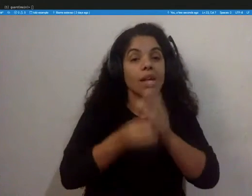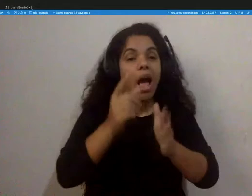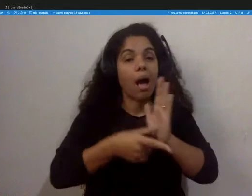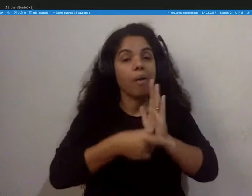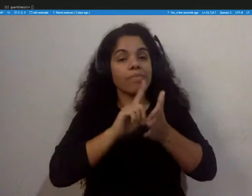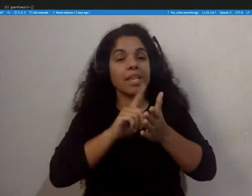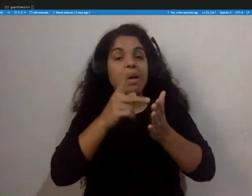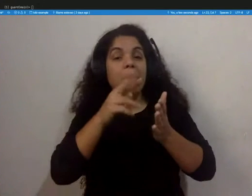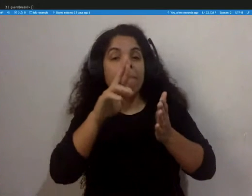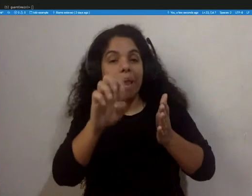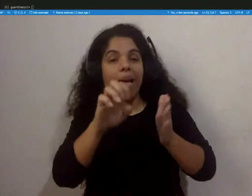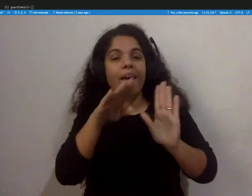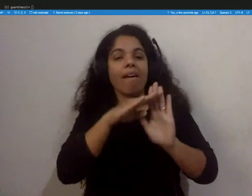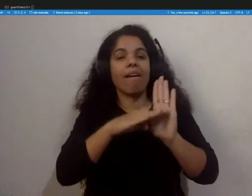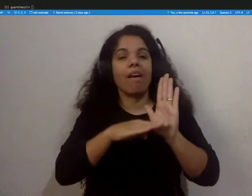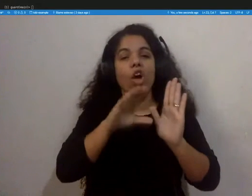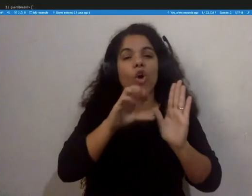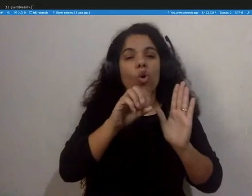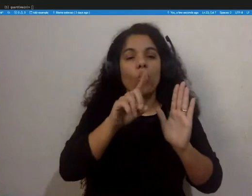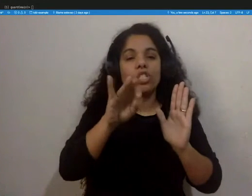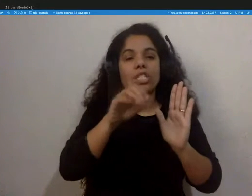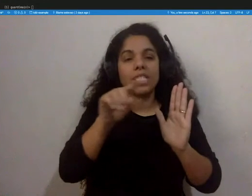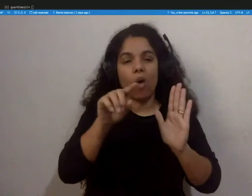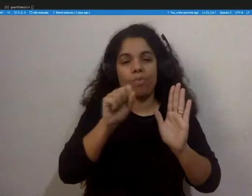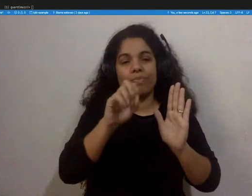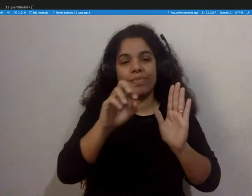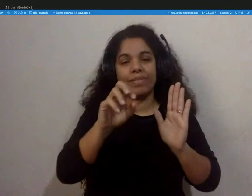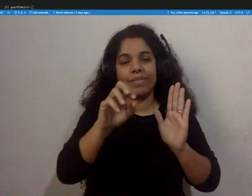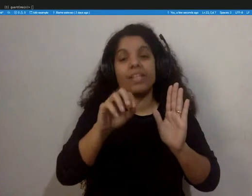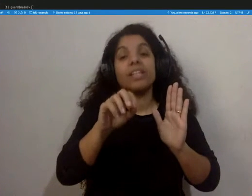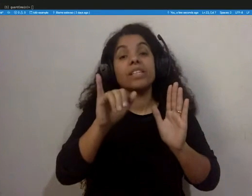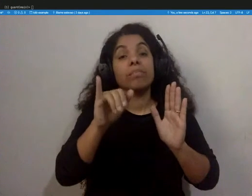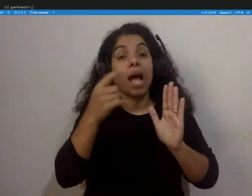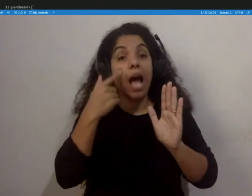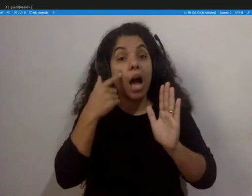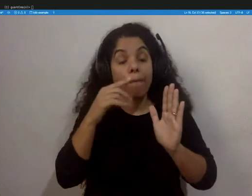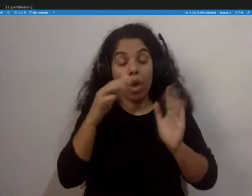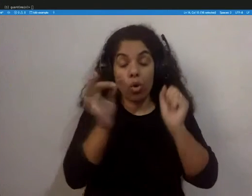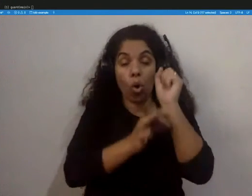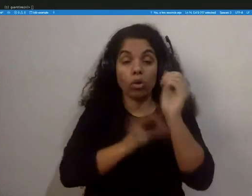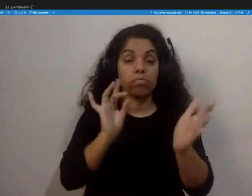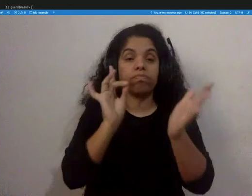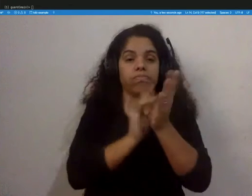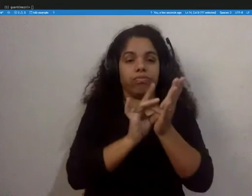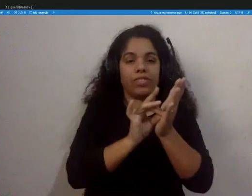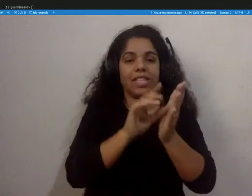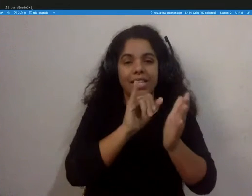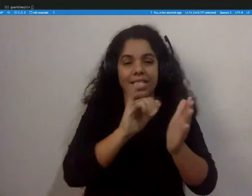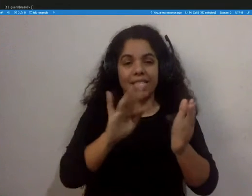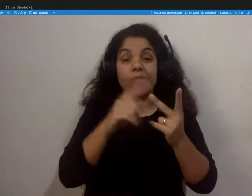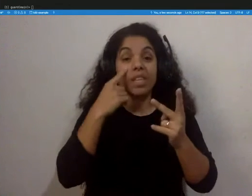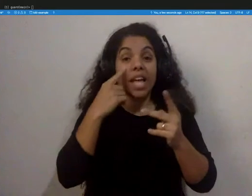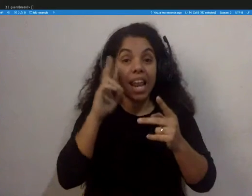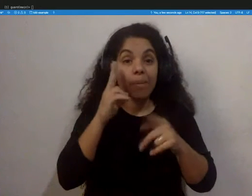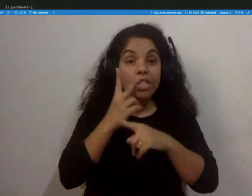vão fazer com que o meu código ele seja verdade. O que eu quero dizer? Lembra que aqui em cima a gente fez o busca por